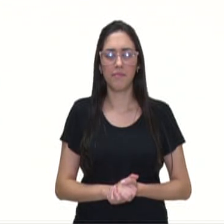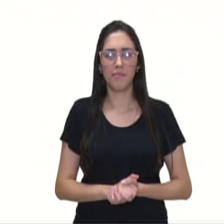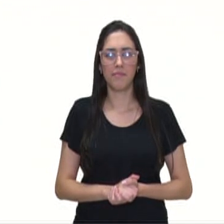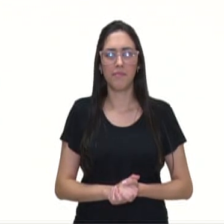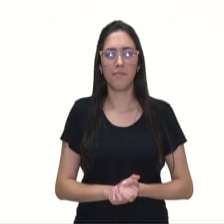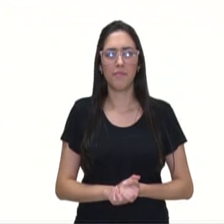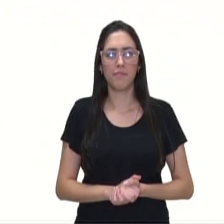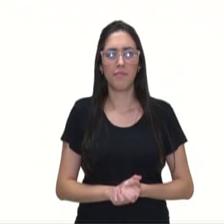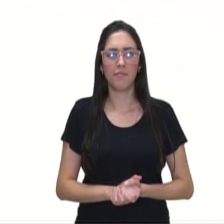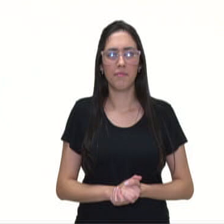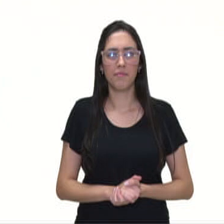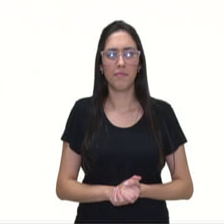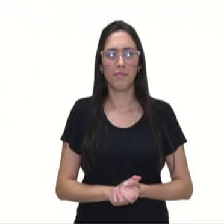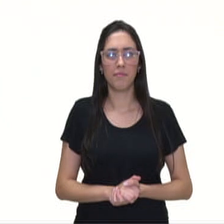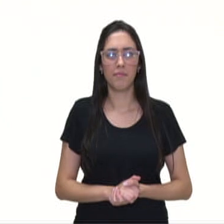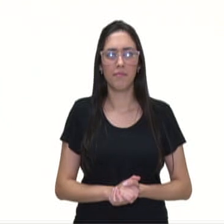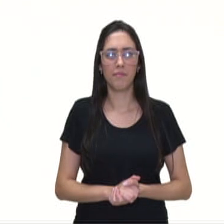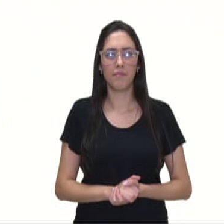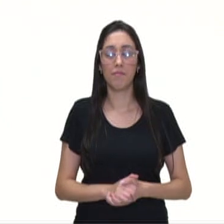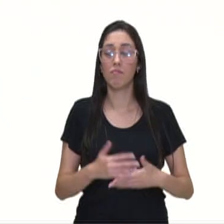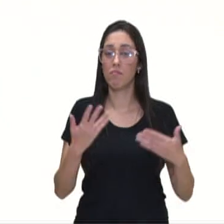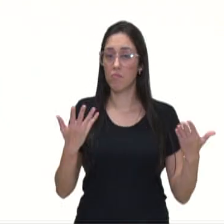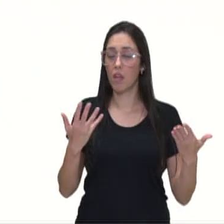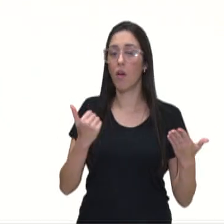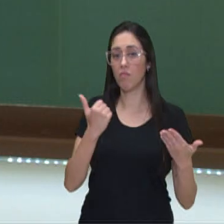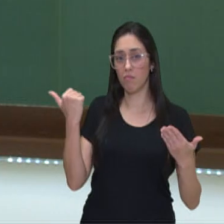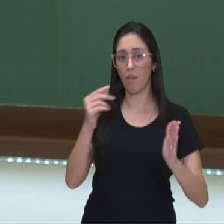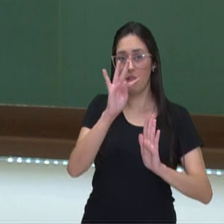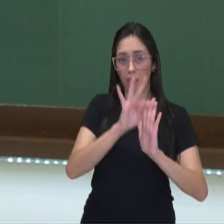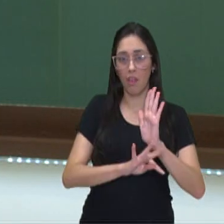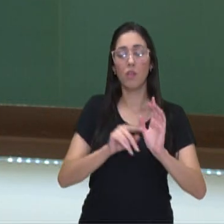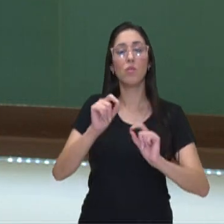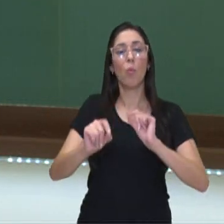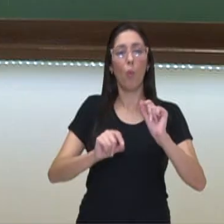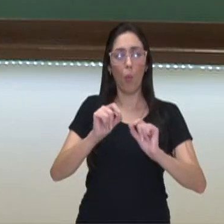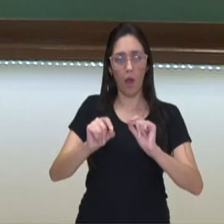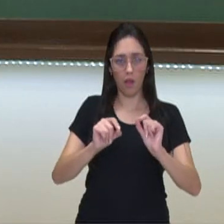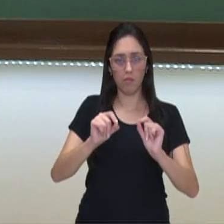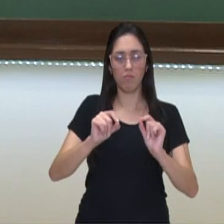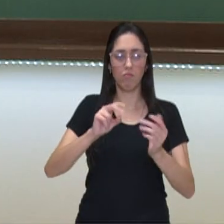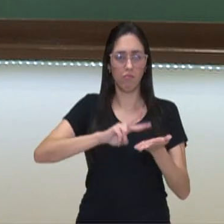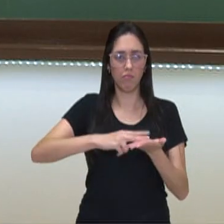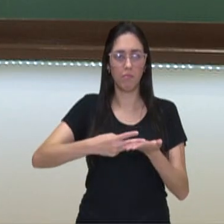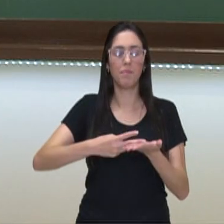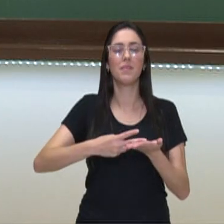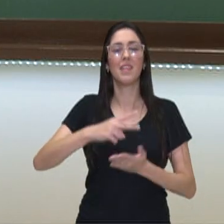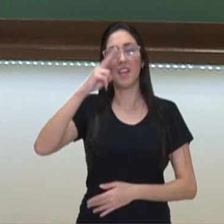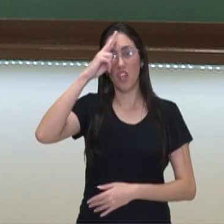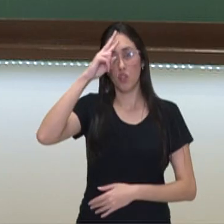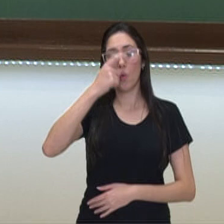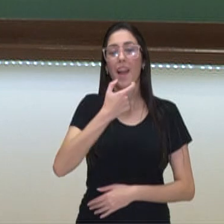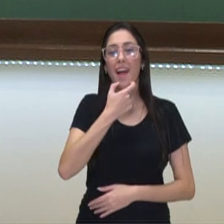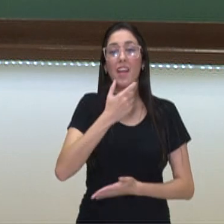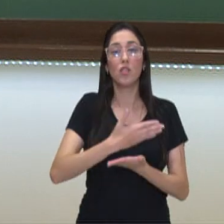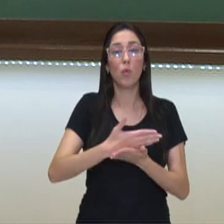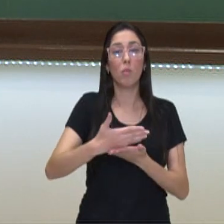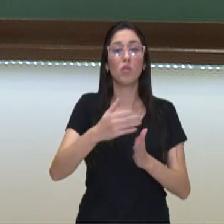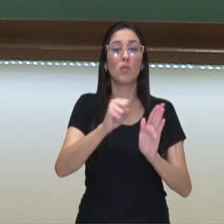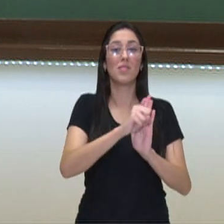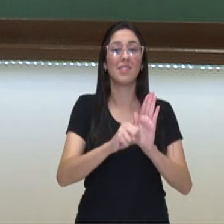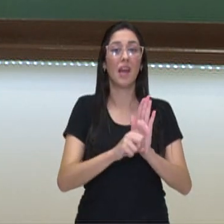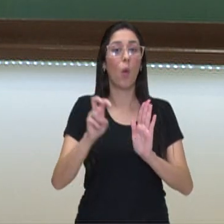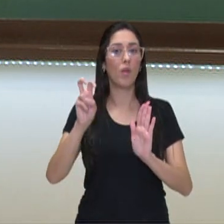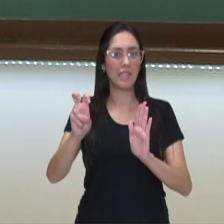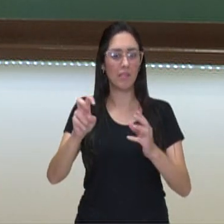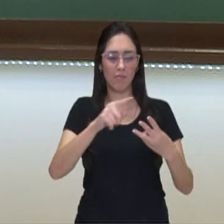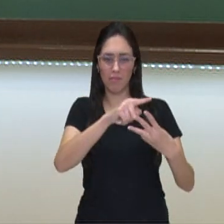the 5th century. Então, a história do inglês começou exatamente lá no século V, quando essas 3